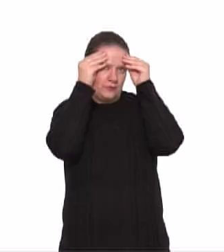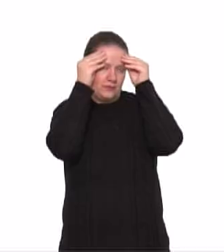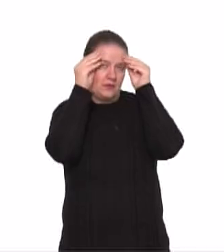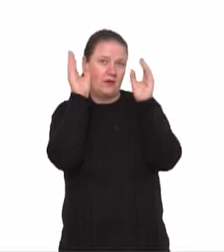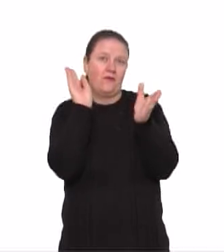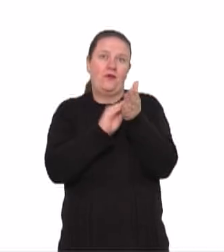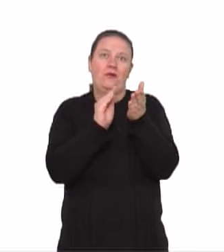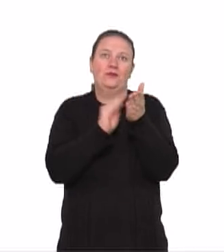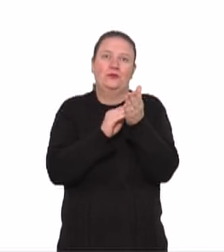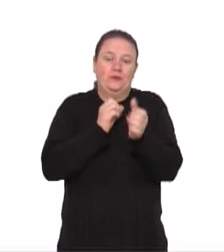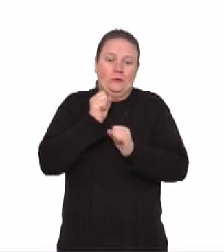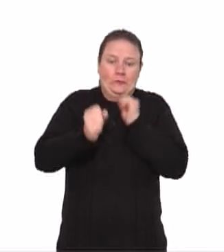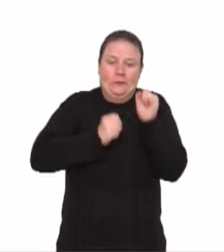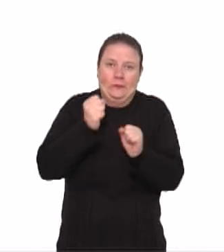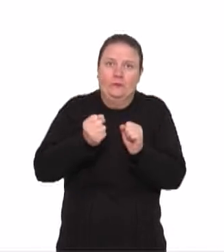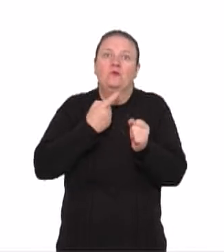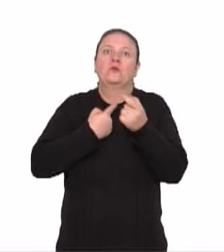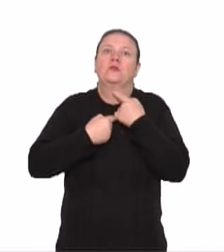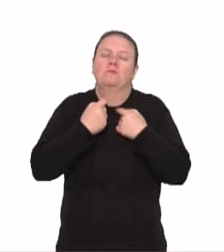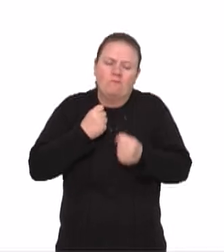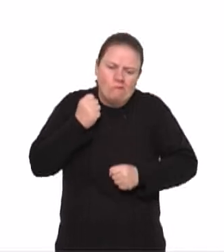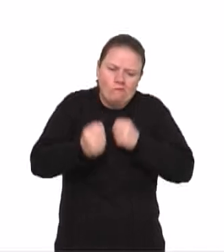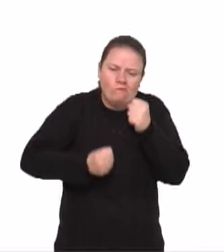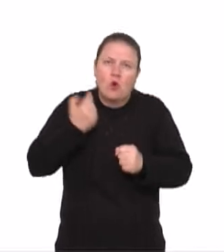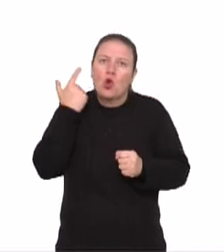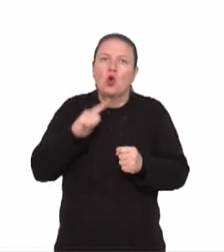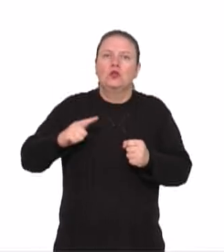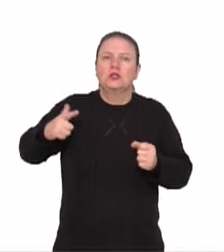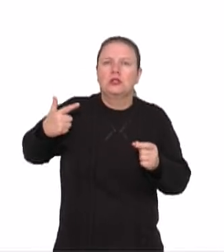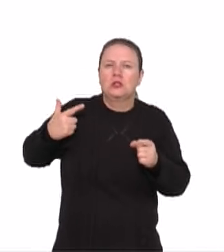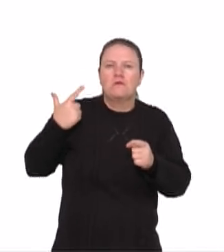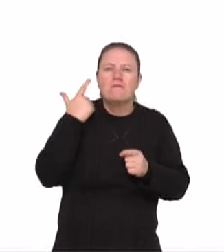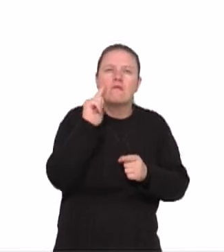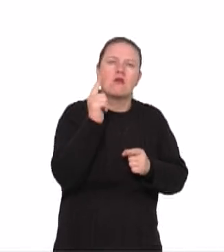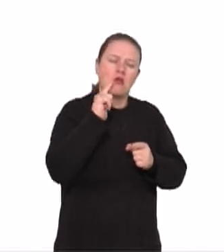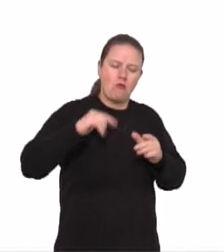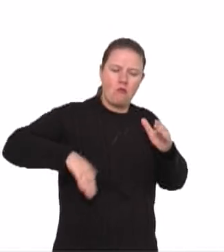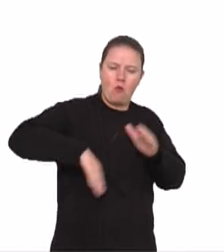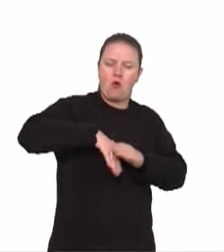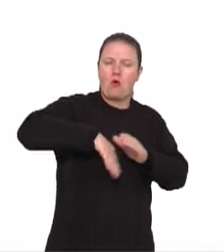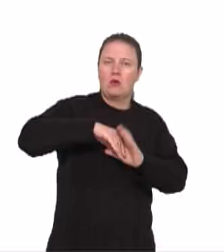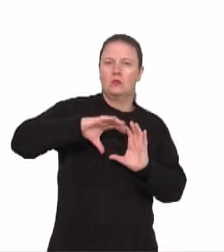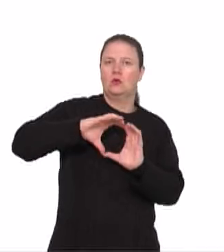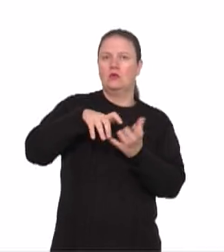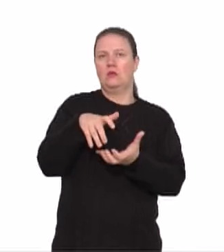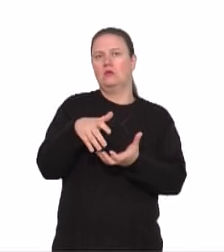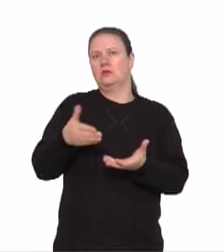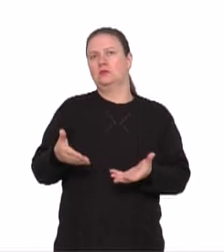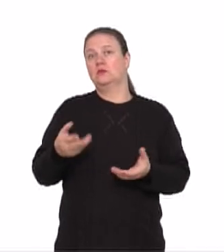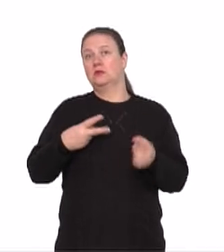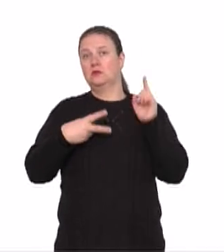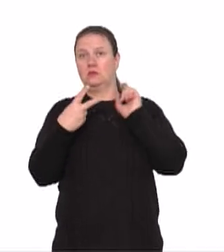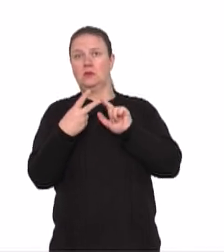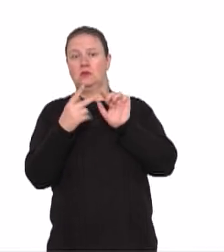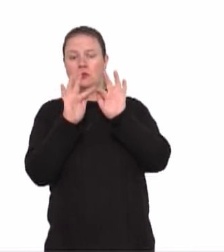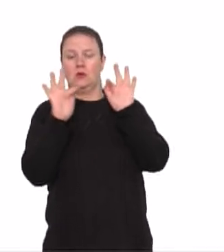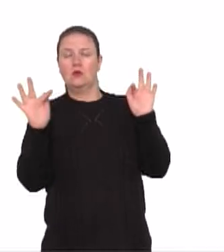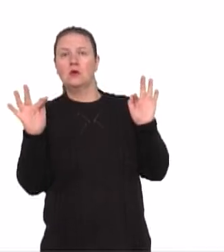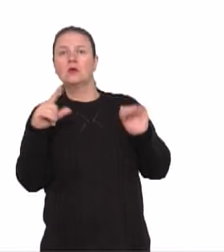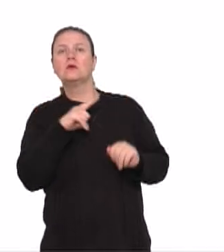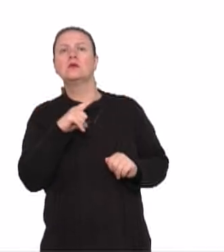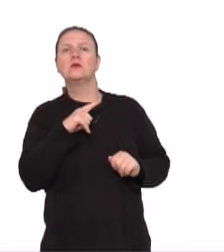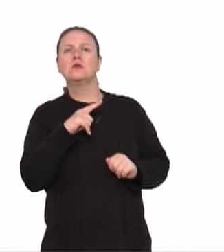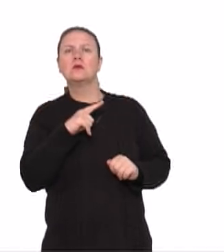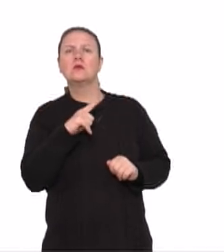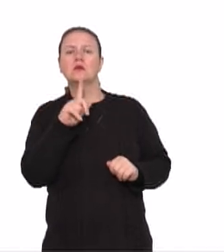Faltou energia para os jogadores da seleção para conseguirem ganhar a Copa, não serem eliminados do jogo, né? E na segunda fala, nós